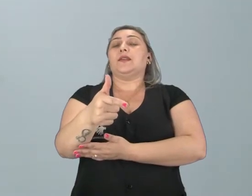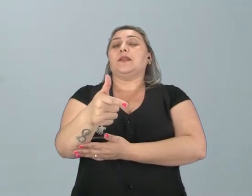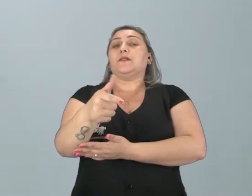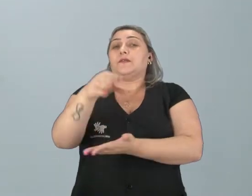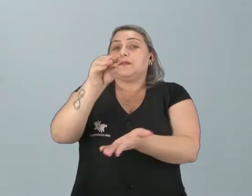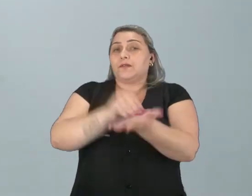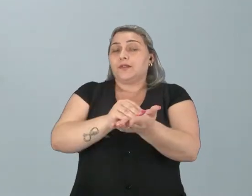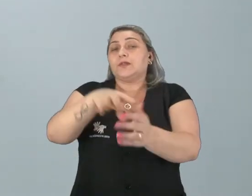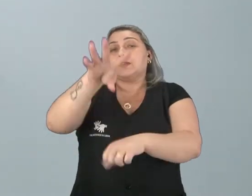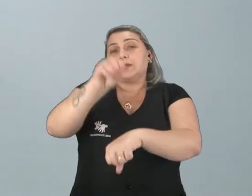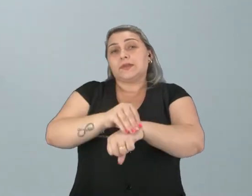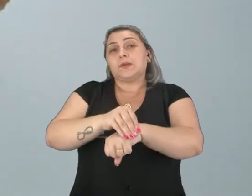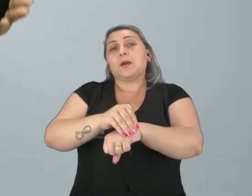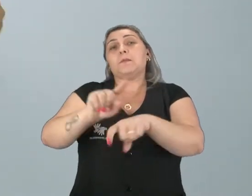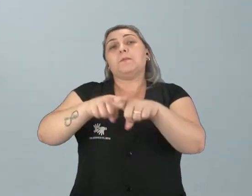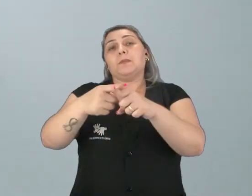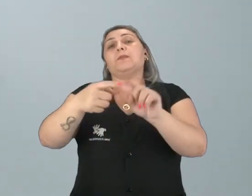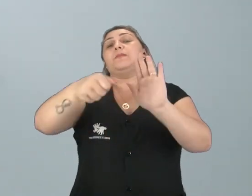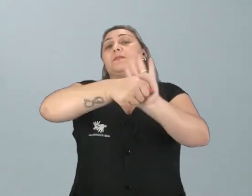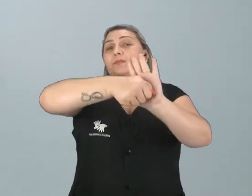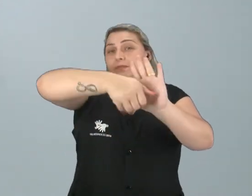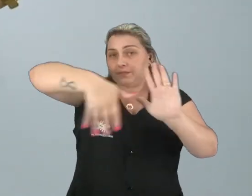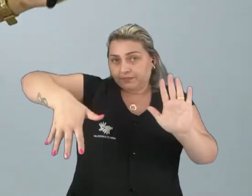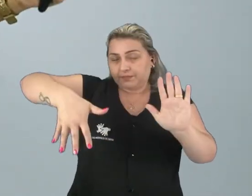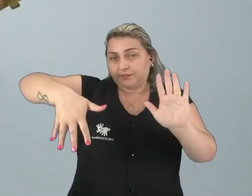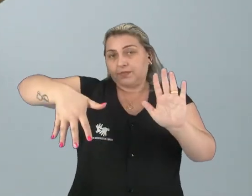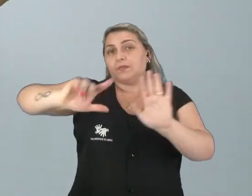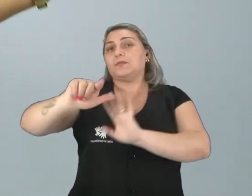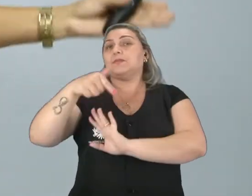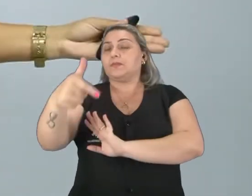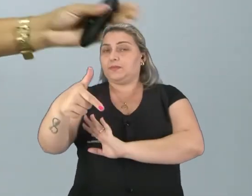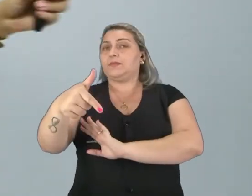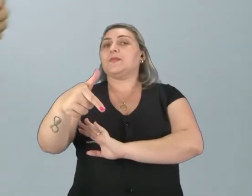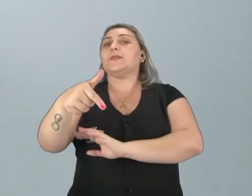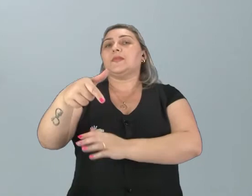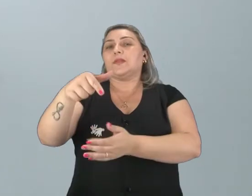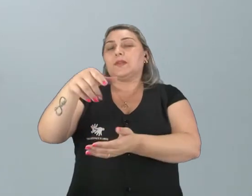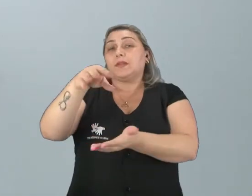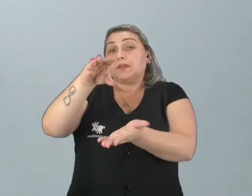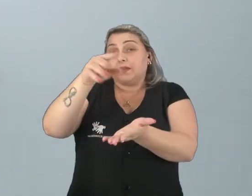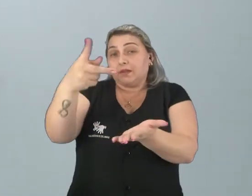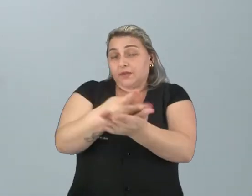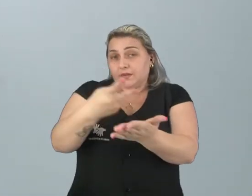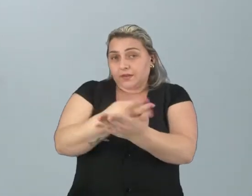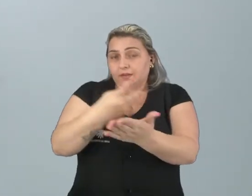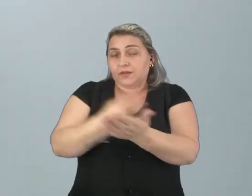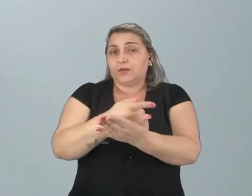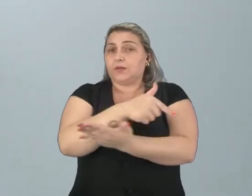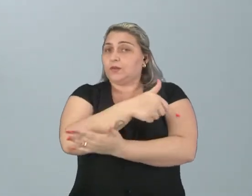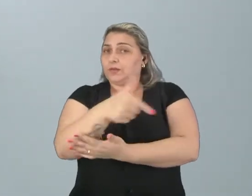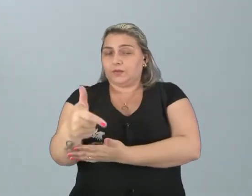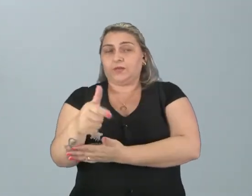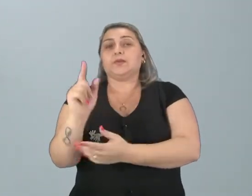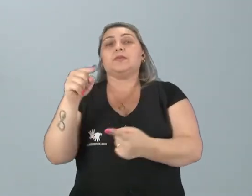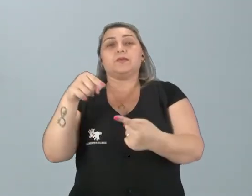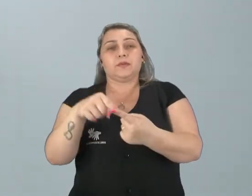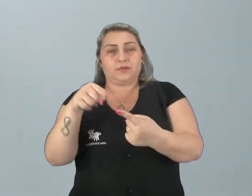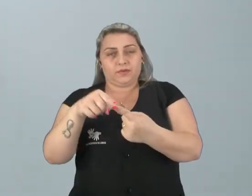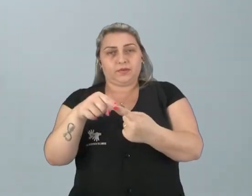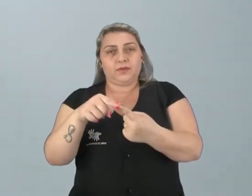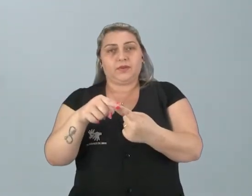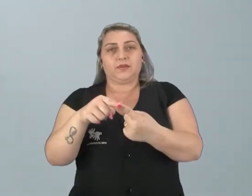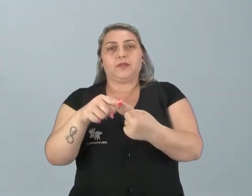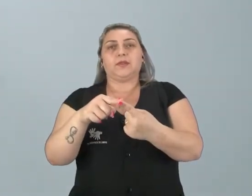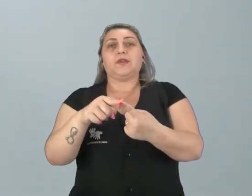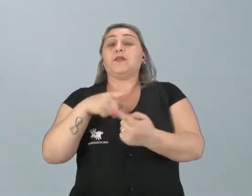vício, a ambiguidade e os outros vícios aqui explicados para vocês, eles não têm a intenção, eles saem da